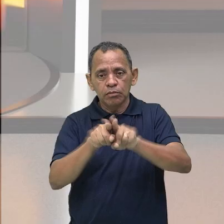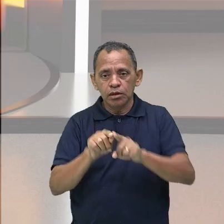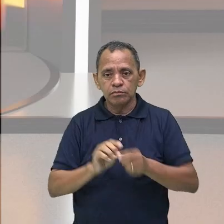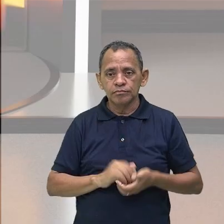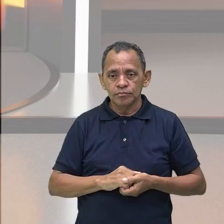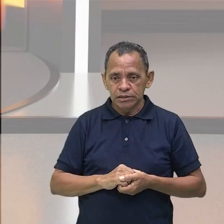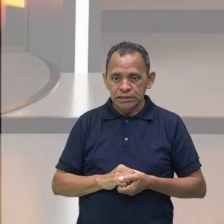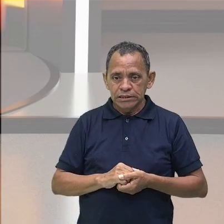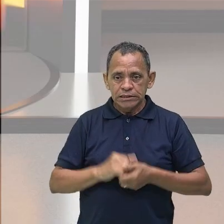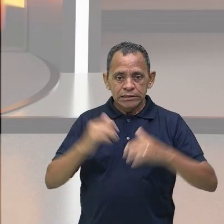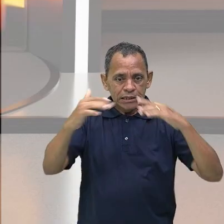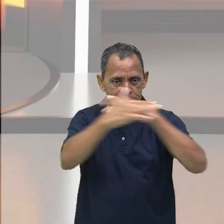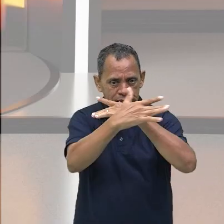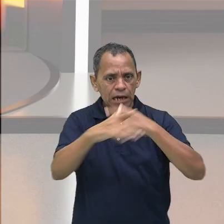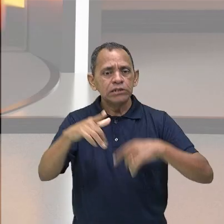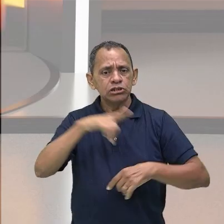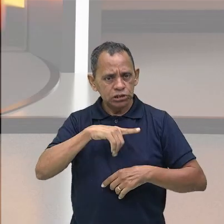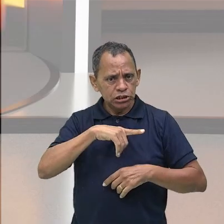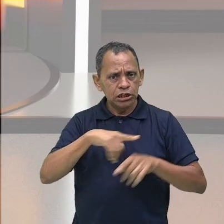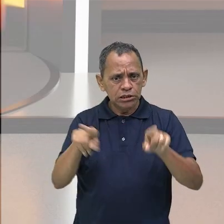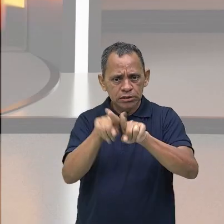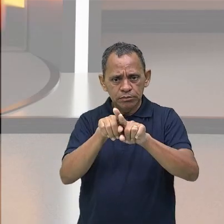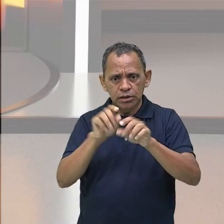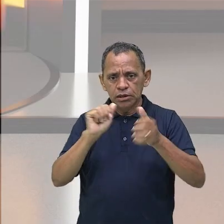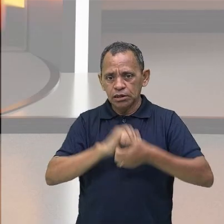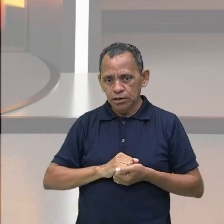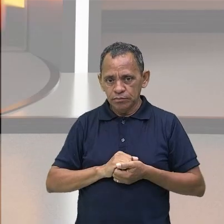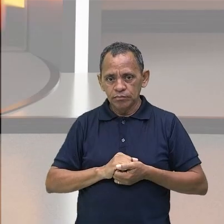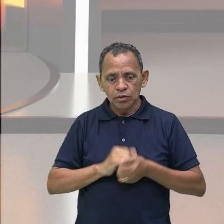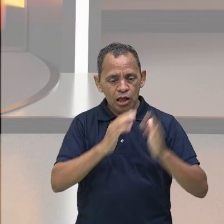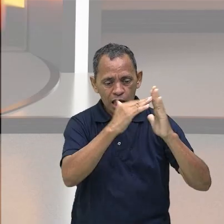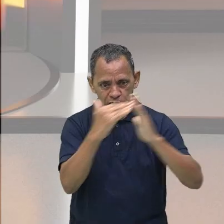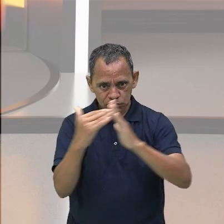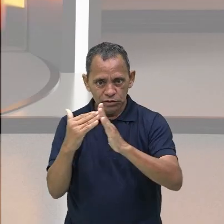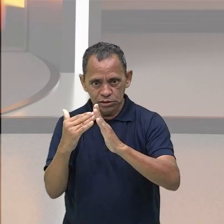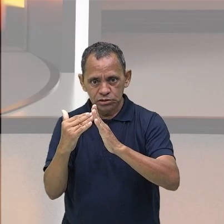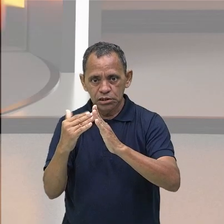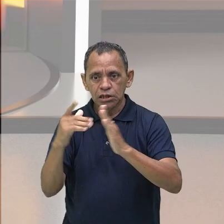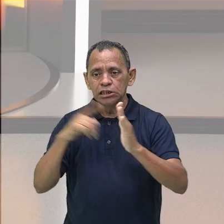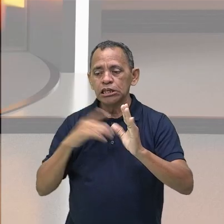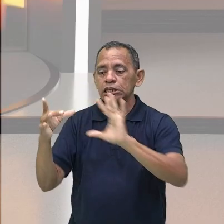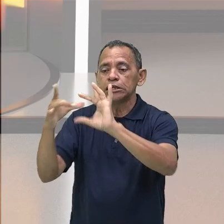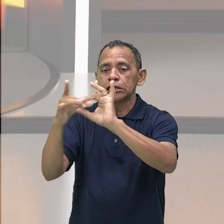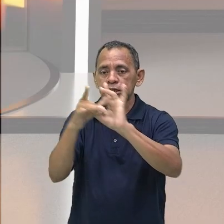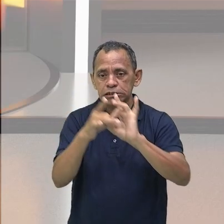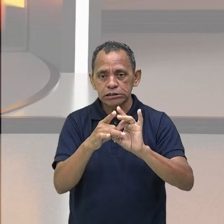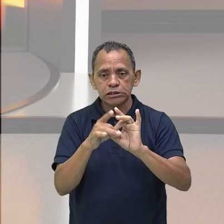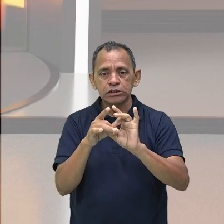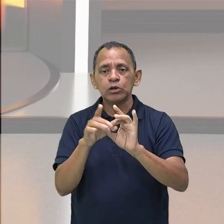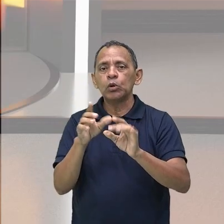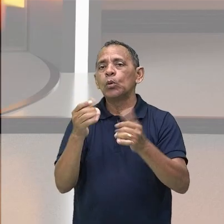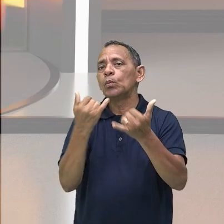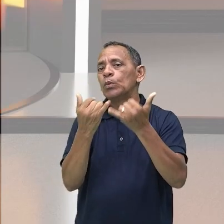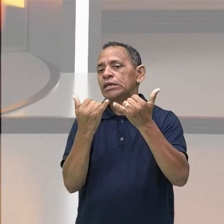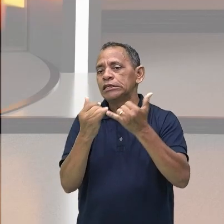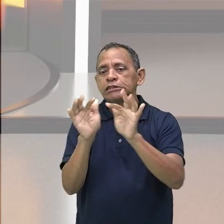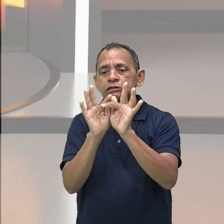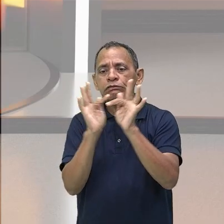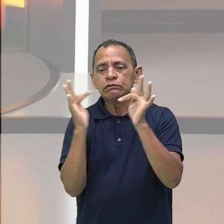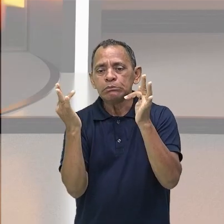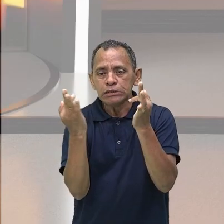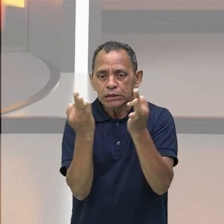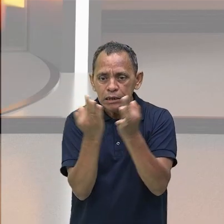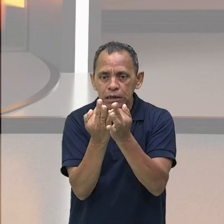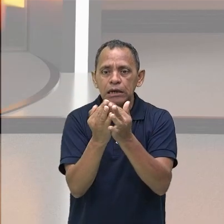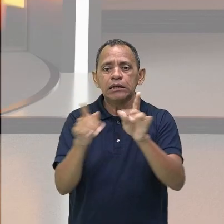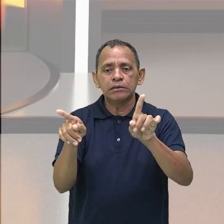normalmente a gente conhece aquelas vilas ali que acaba ligando ali, tendo aquela ligação muito familiar, tá? Mas também vamos ter